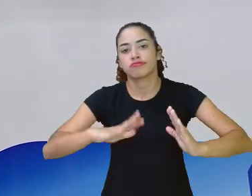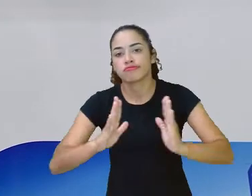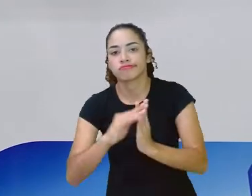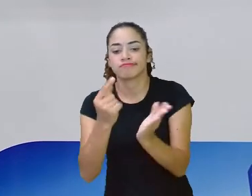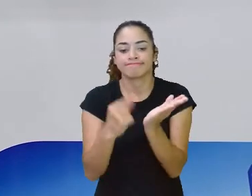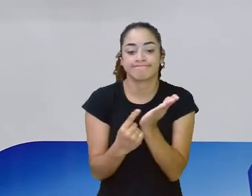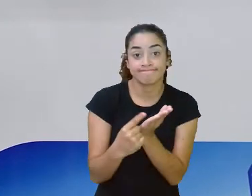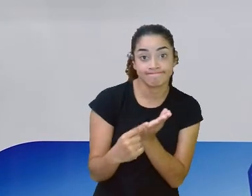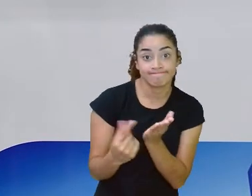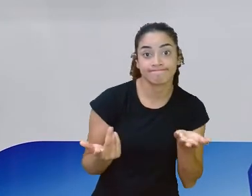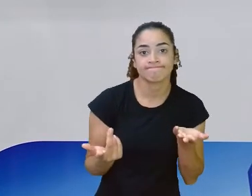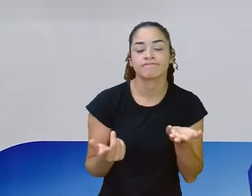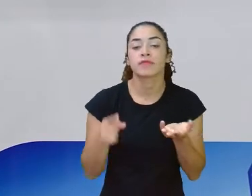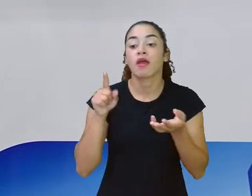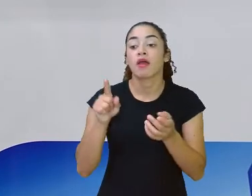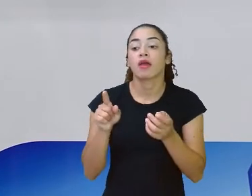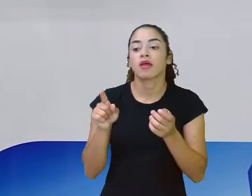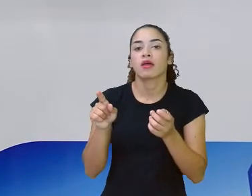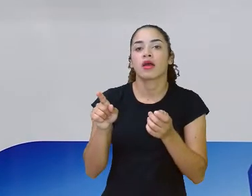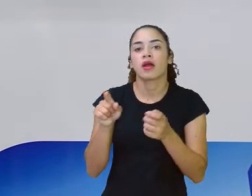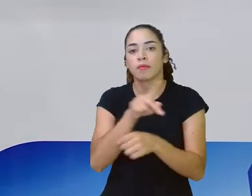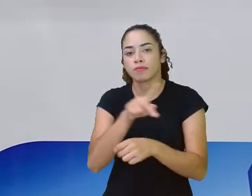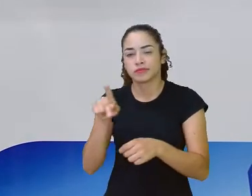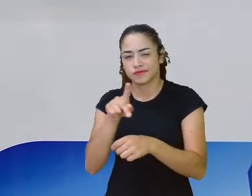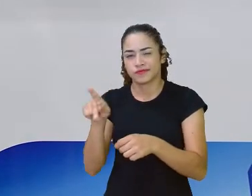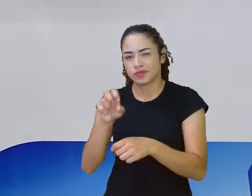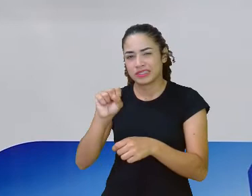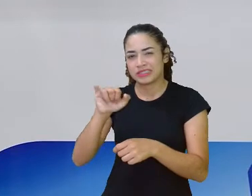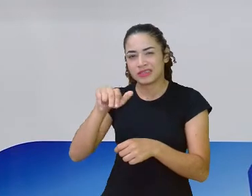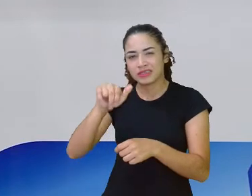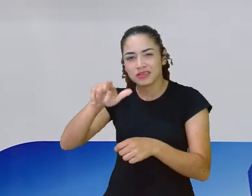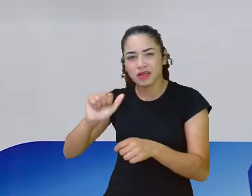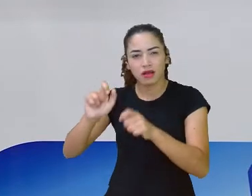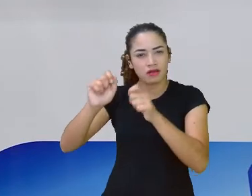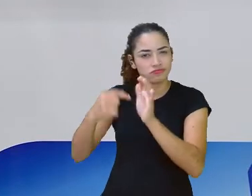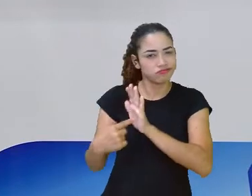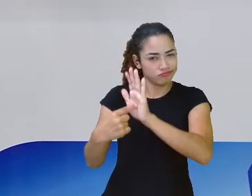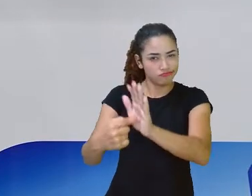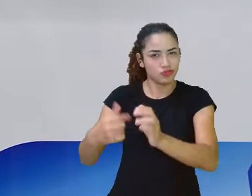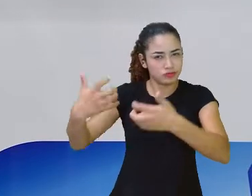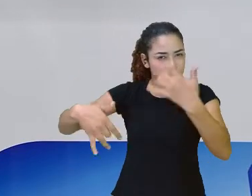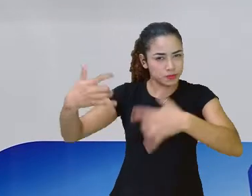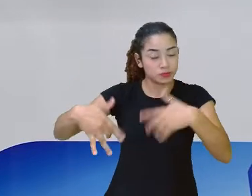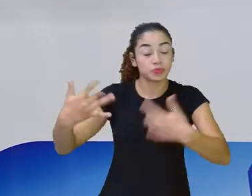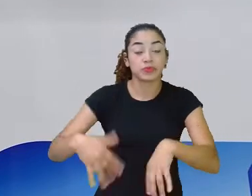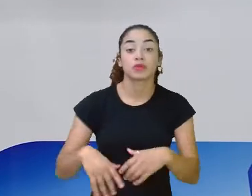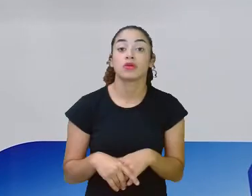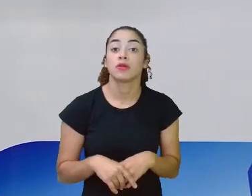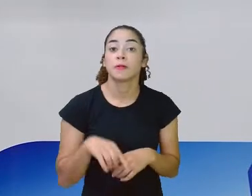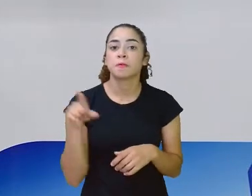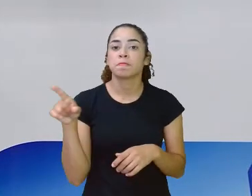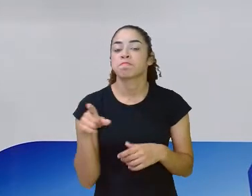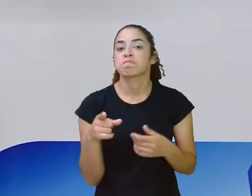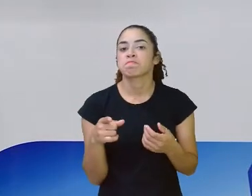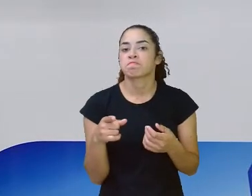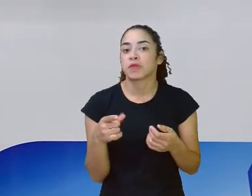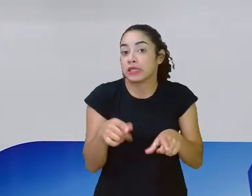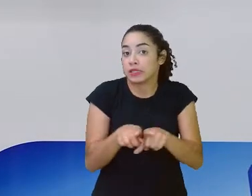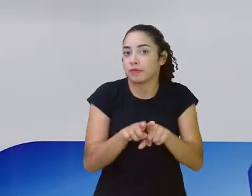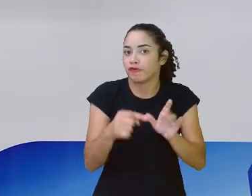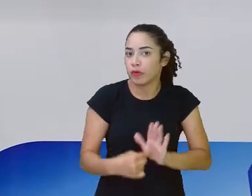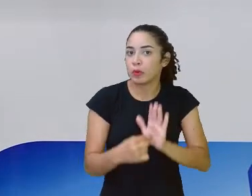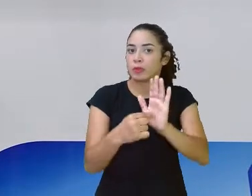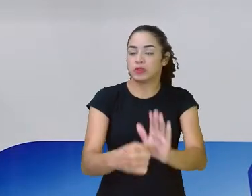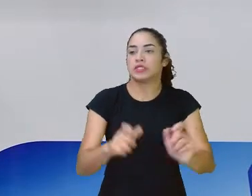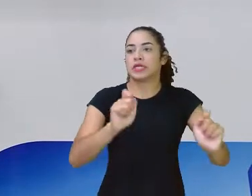aplicativo, essa possibilidade que a professora Sinara mostrou agora, né? Ela falou pra gente, inclusive eu vou mostrar aqui na telinha,